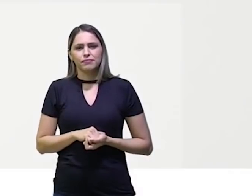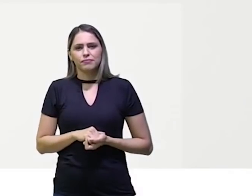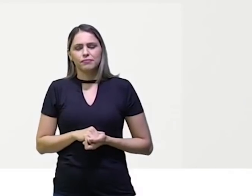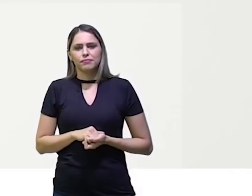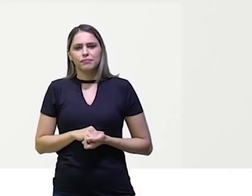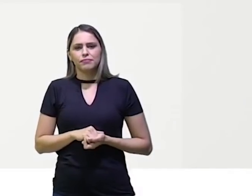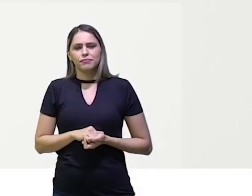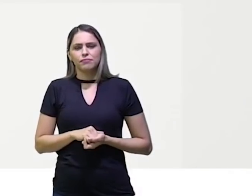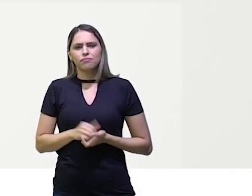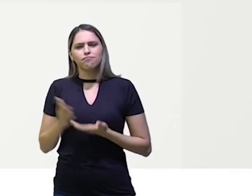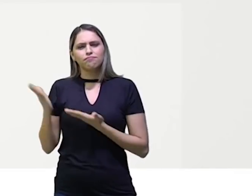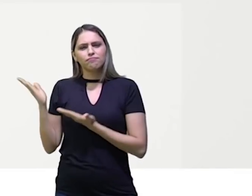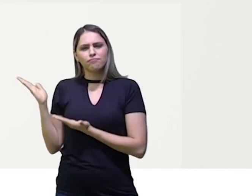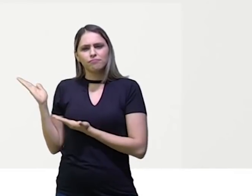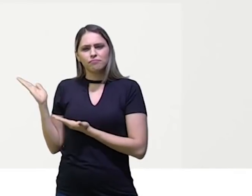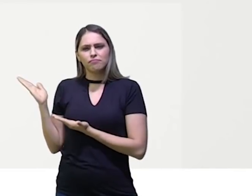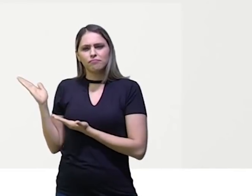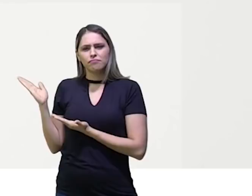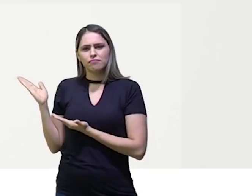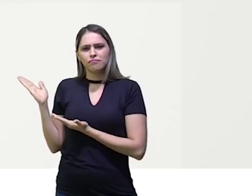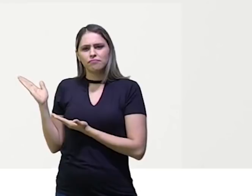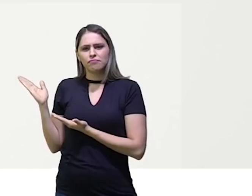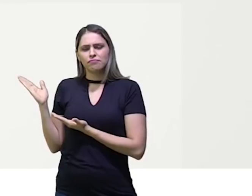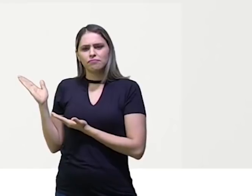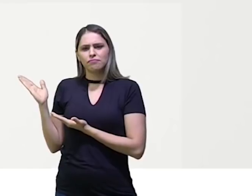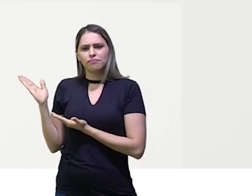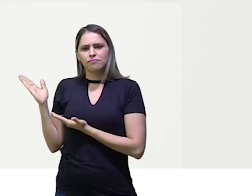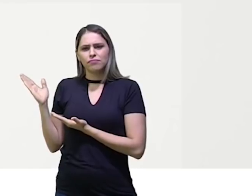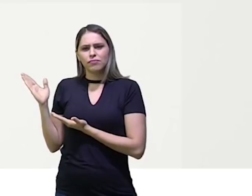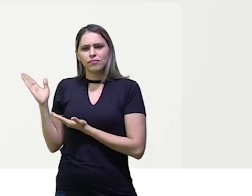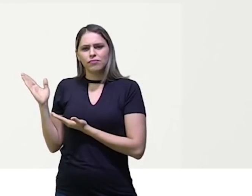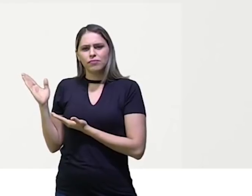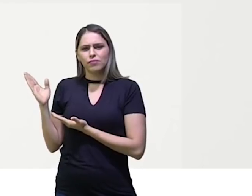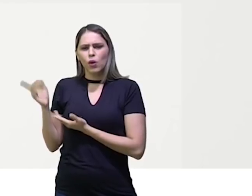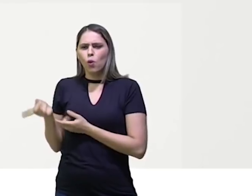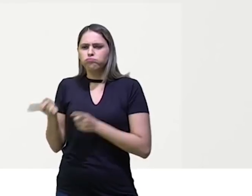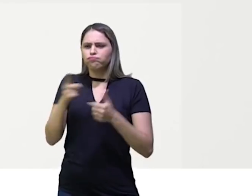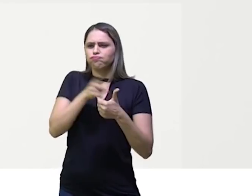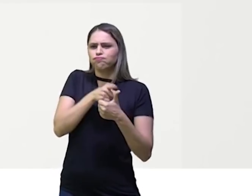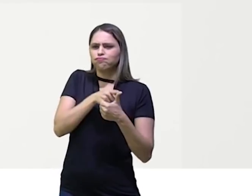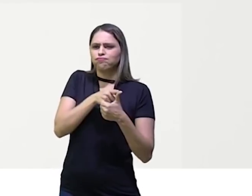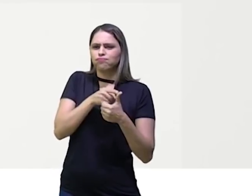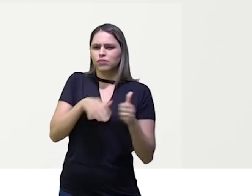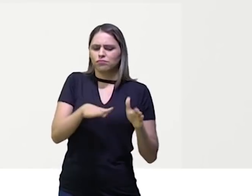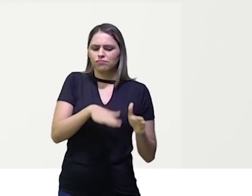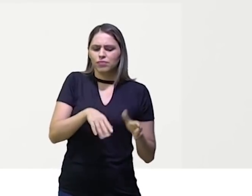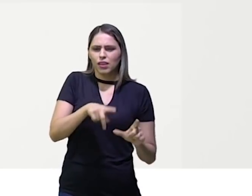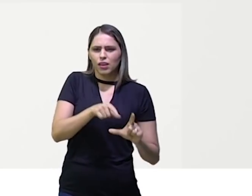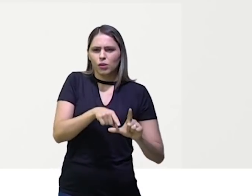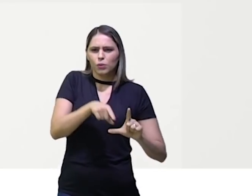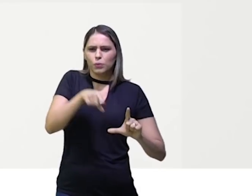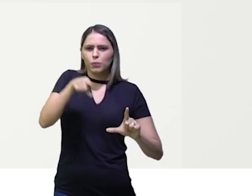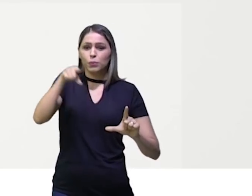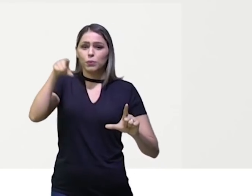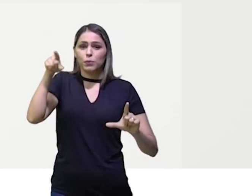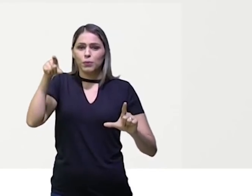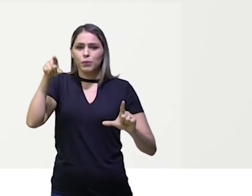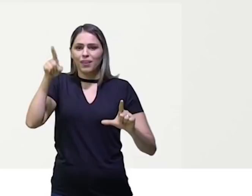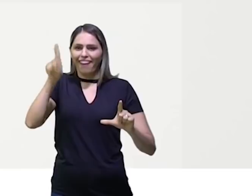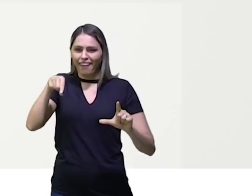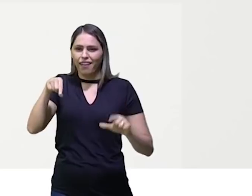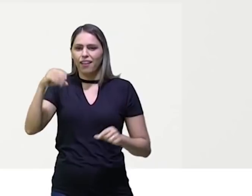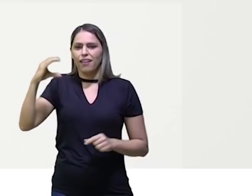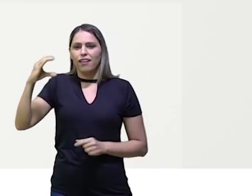Ó, ordem crescente, vou subir a escada. Ele está subindo, logo